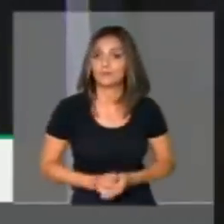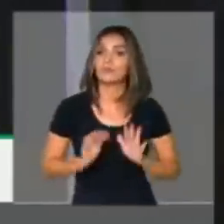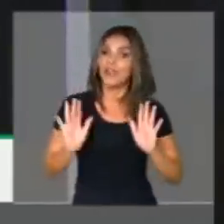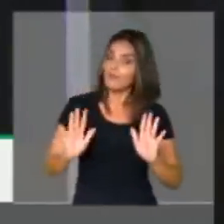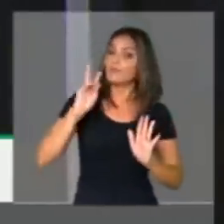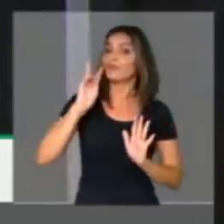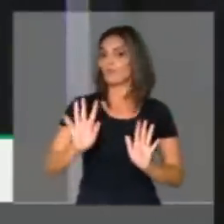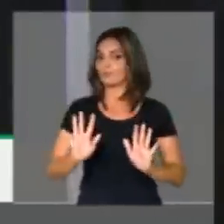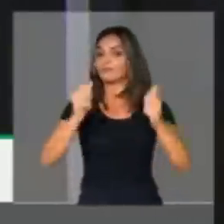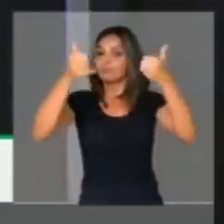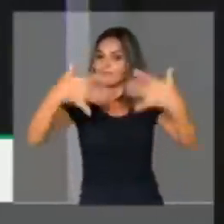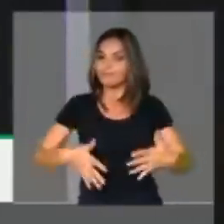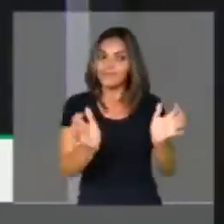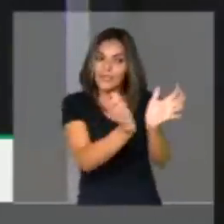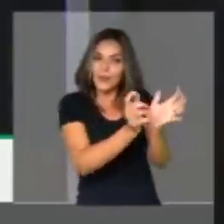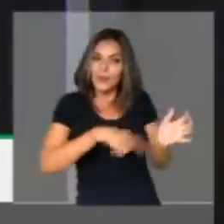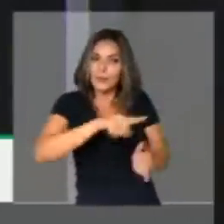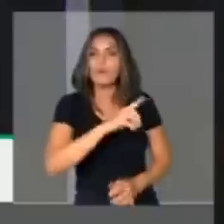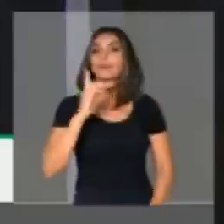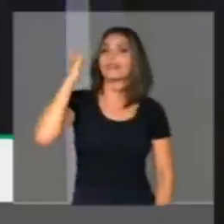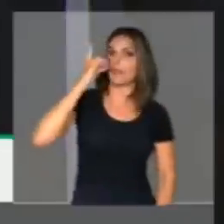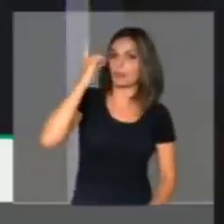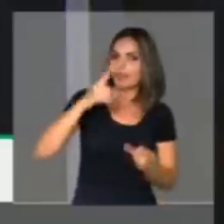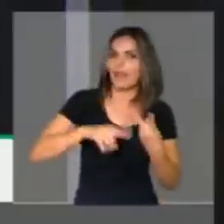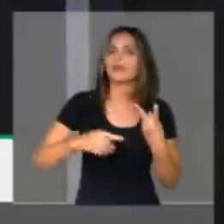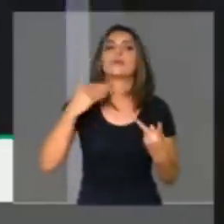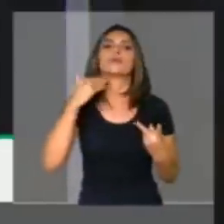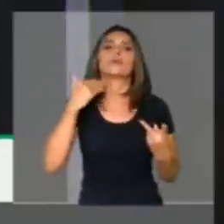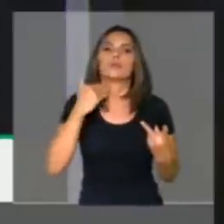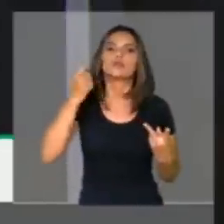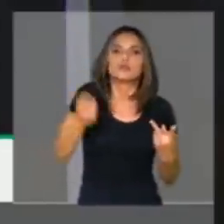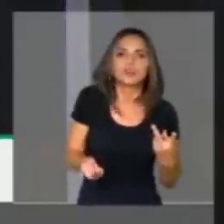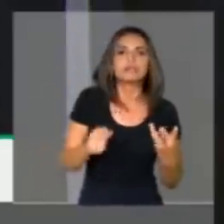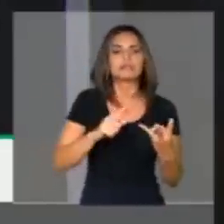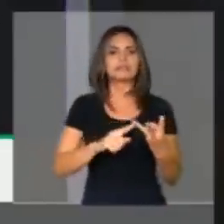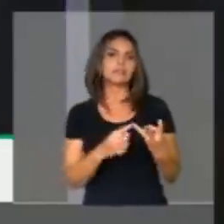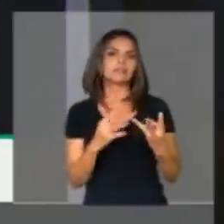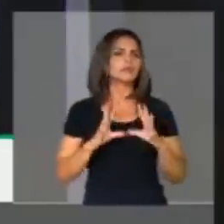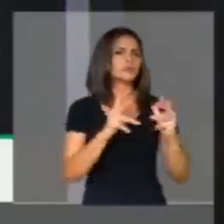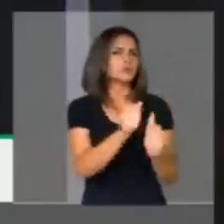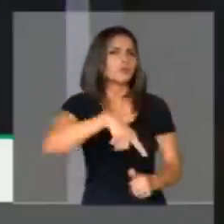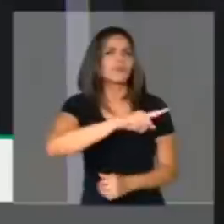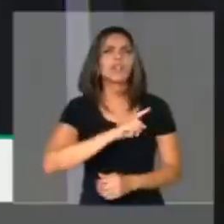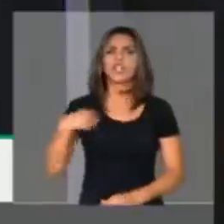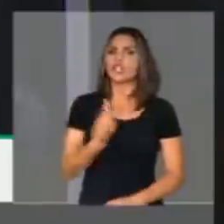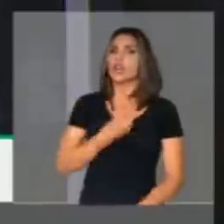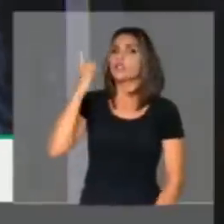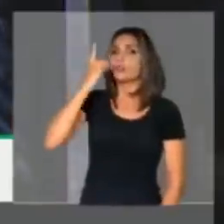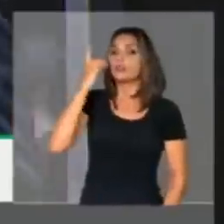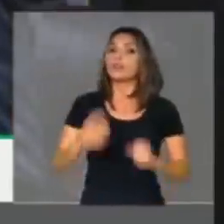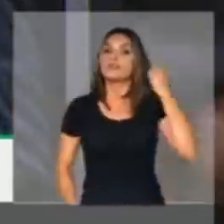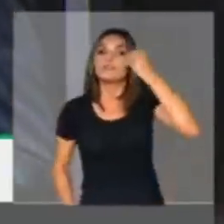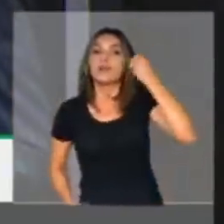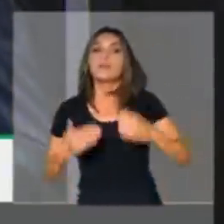Bom, essas classes, e aí incluindo a minha classe agora de deputado federal, a nossa contribuição dos deputados, dos